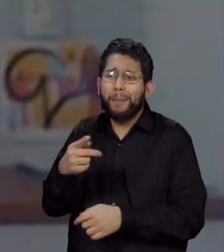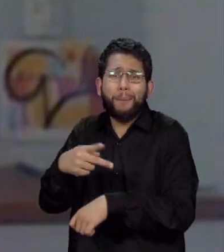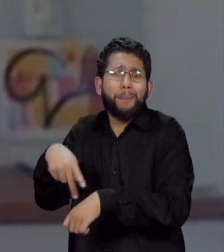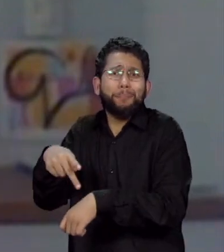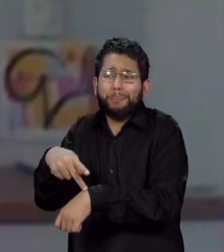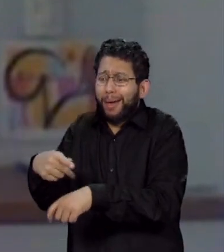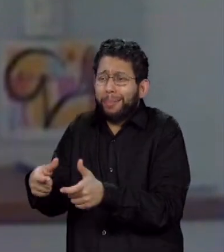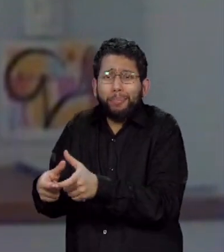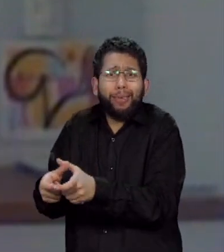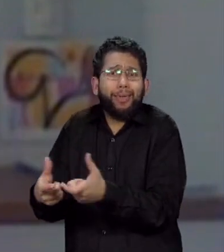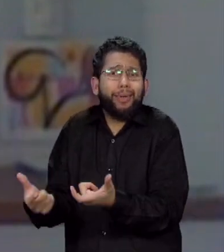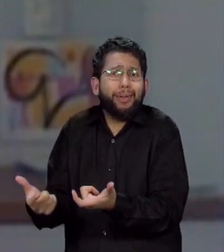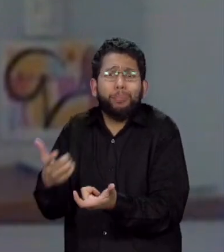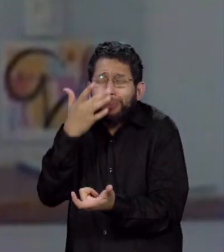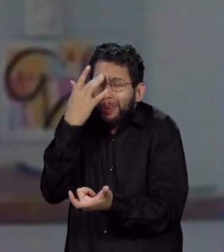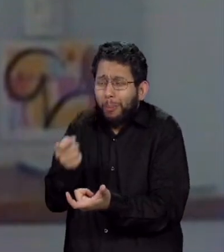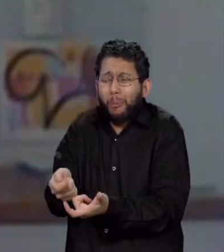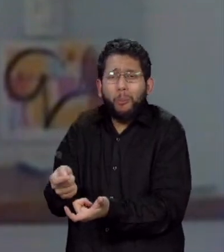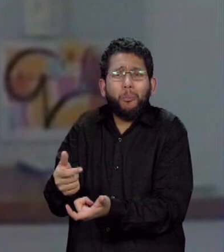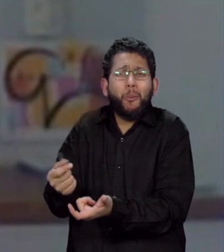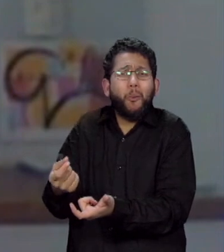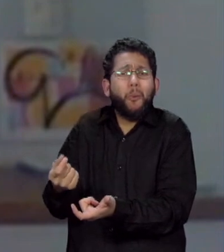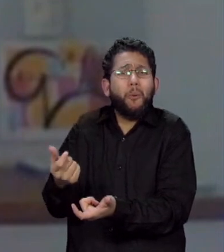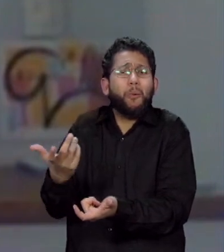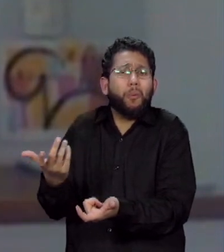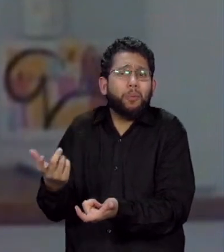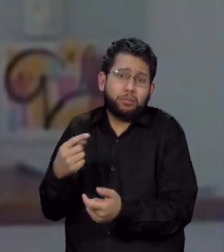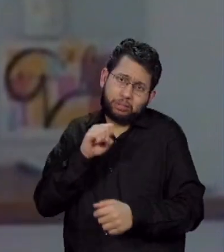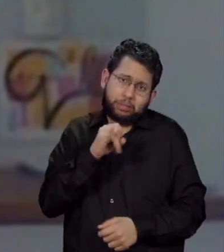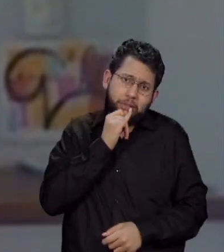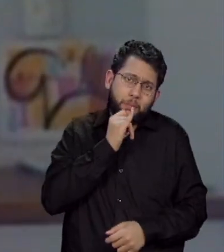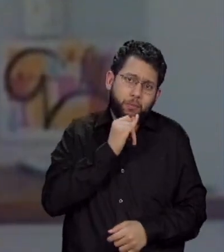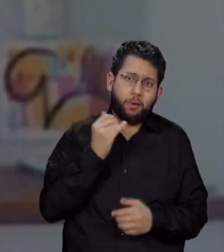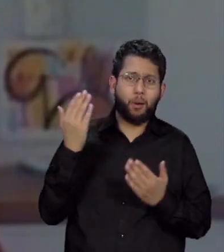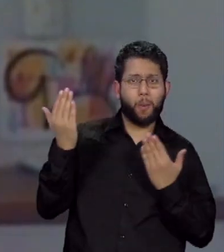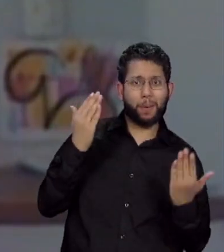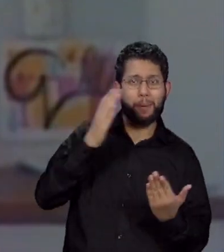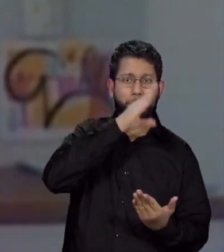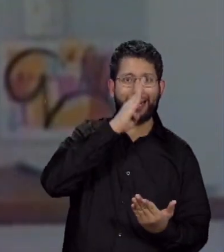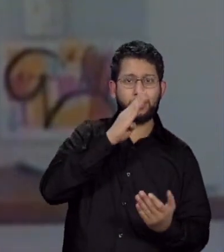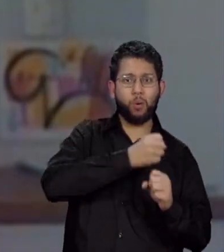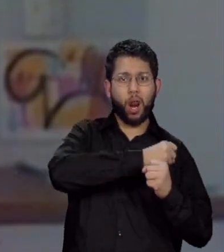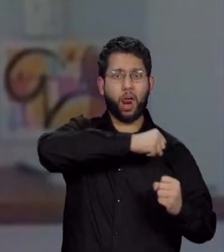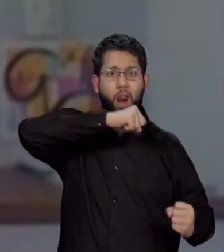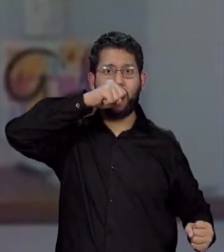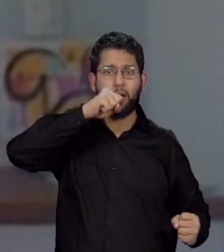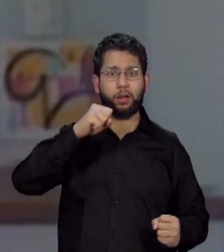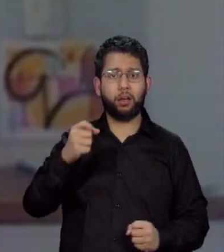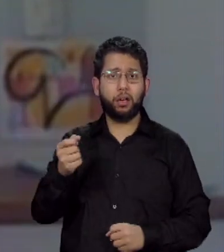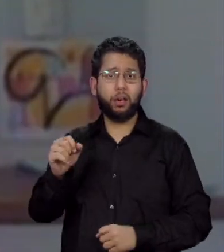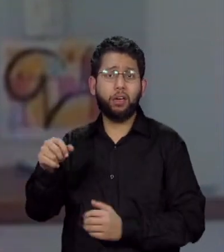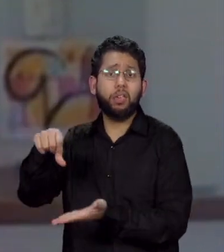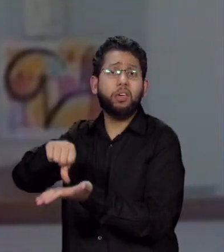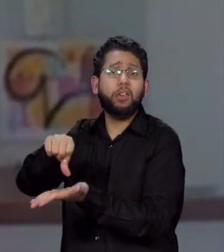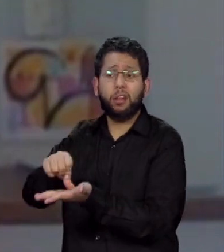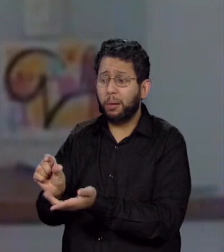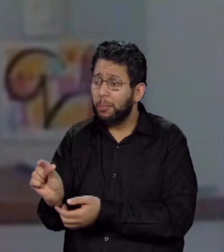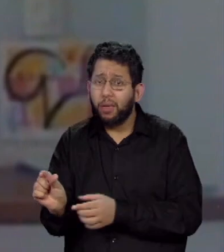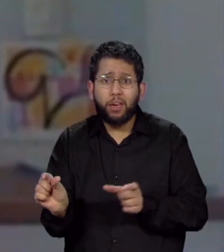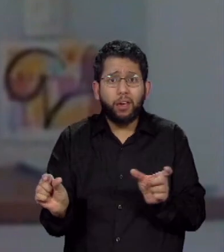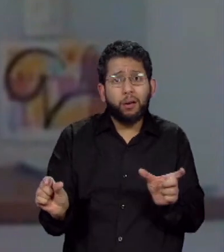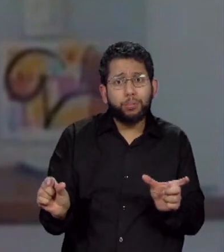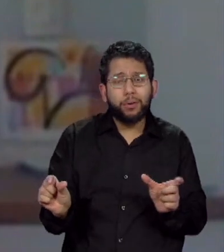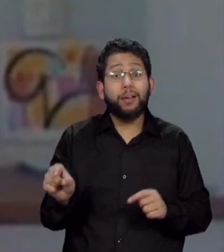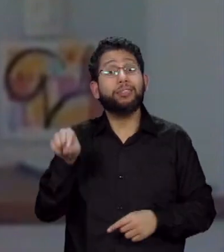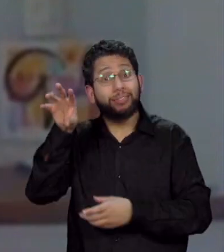dimensões pequenas, né, em comparação ao Brasil, mas que ao mesmo tempo consegue ter